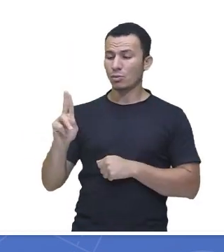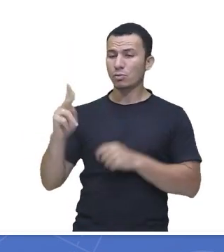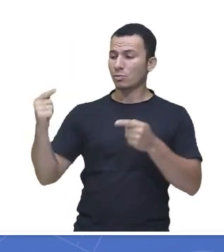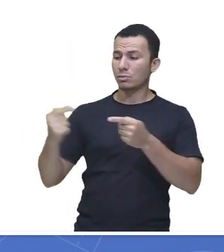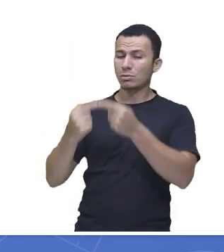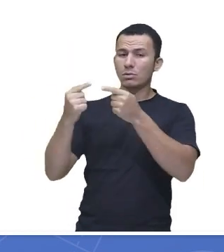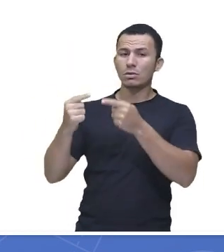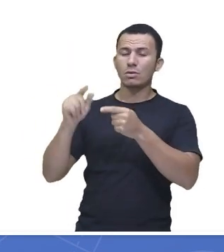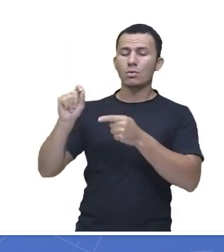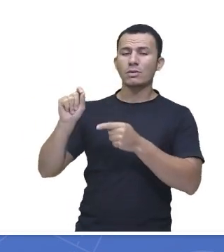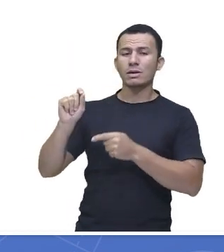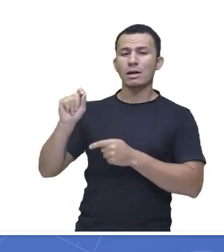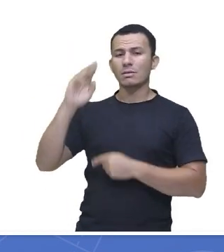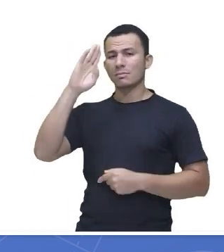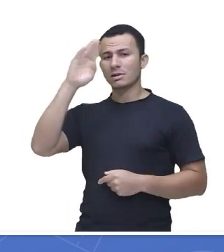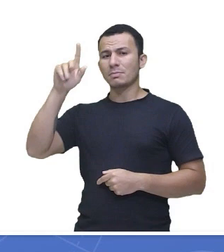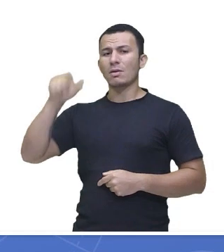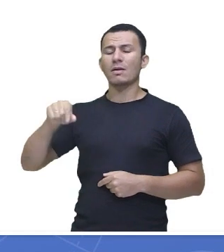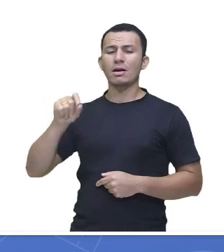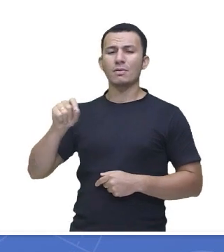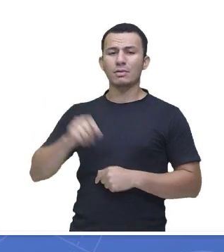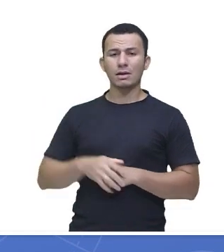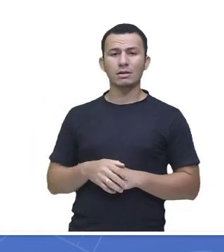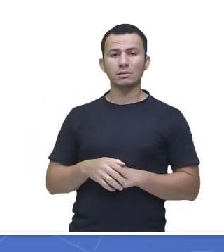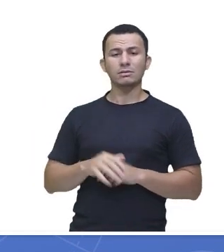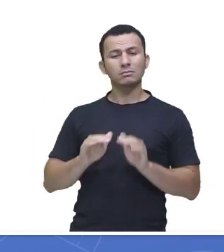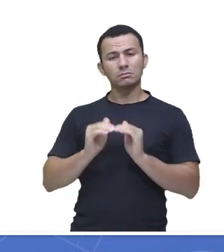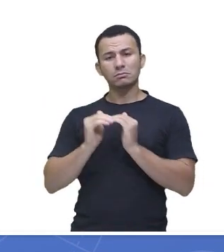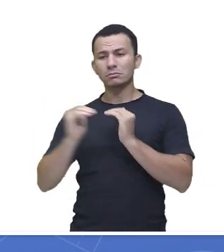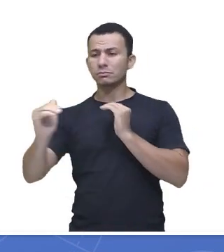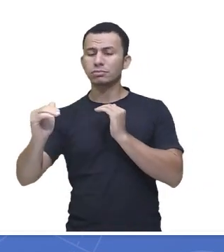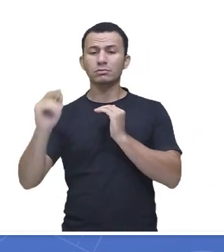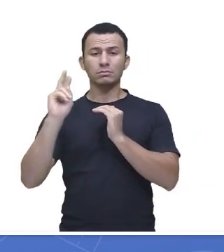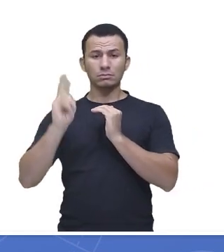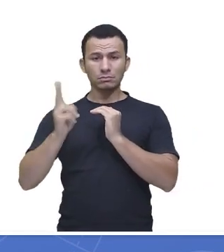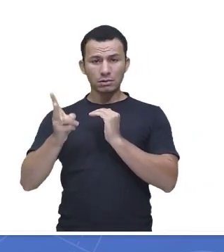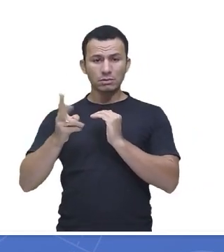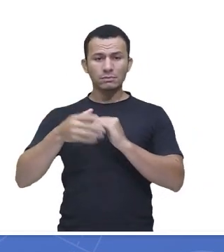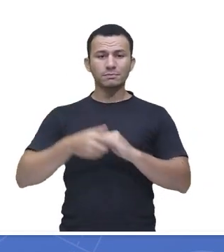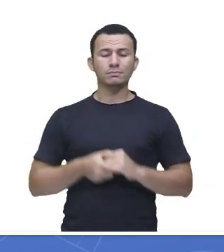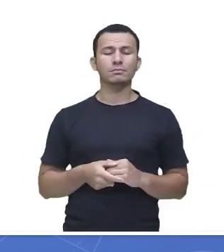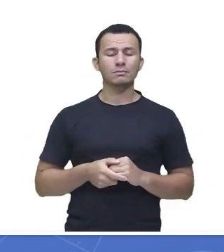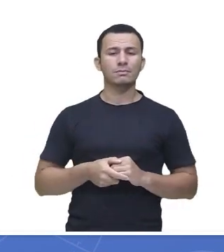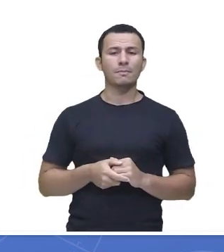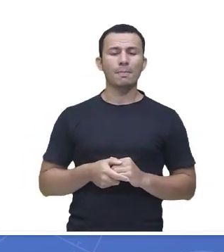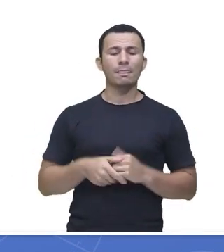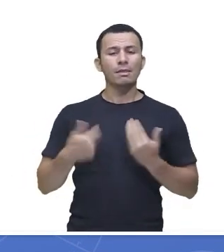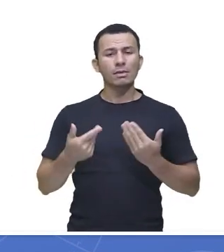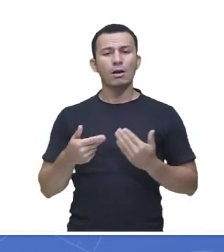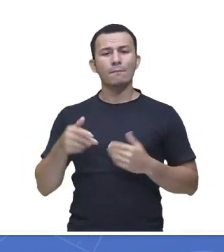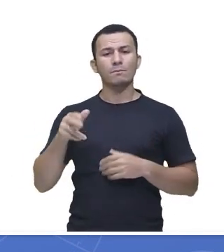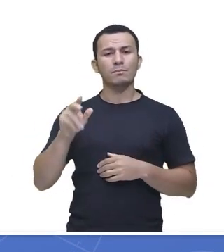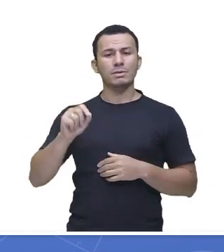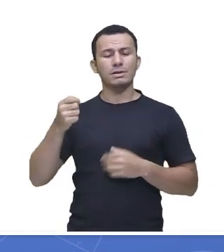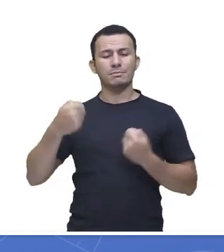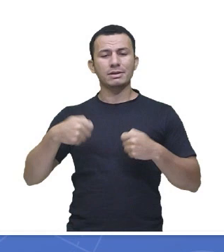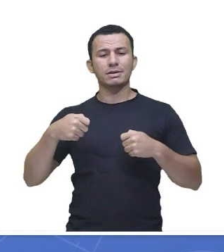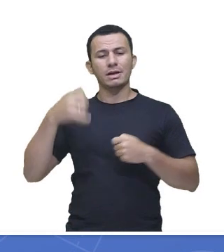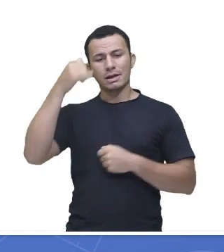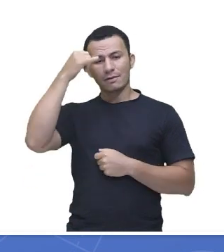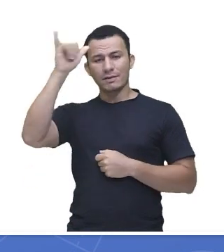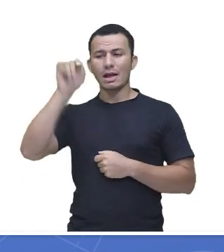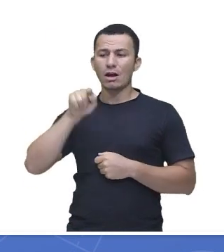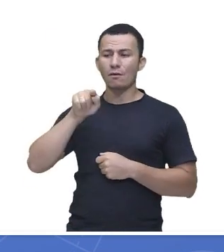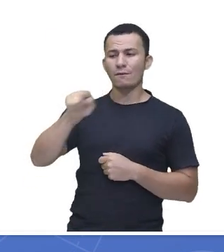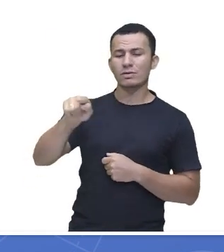é que a gente permaneça dessa forma, tá? Então, nesse caso aqui, deveríamos evitar o com você.